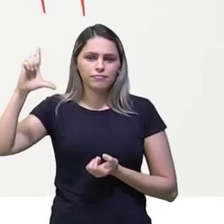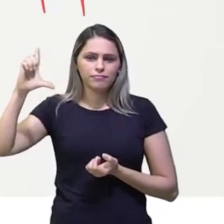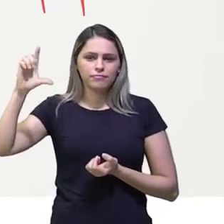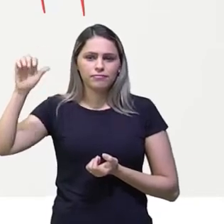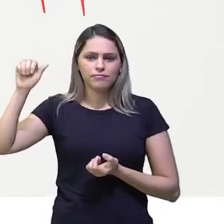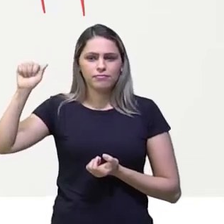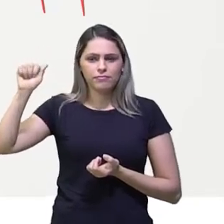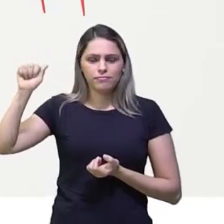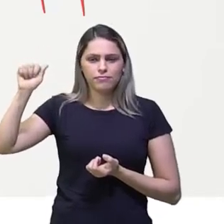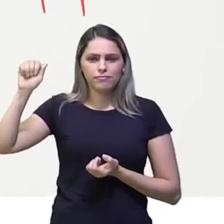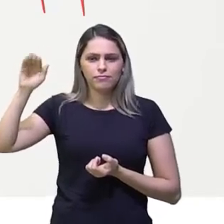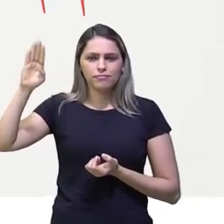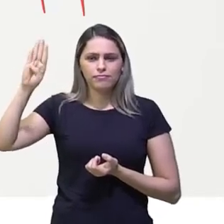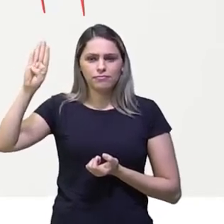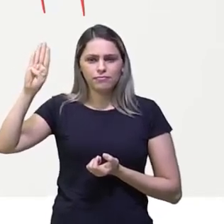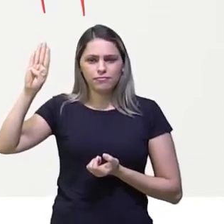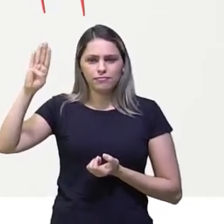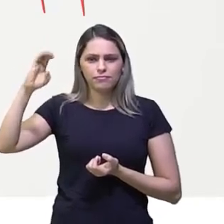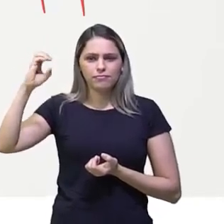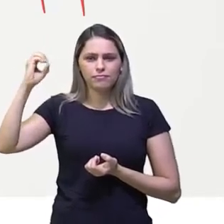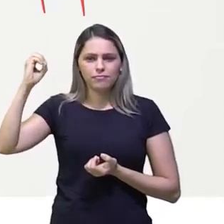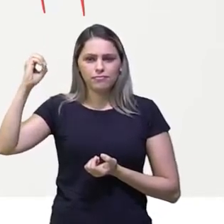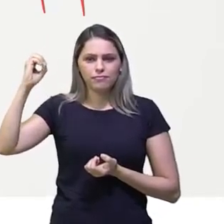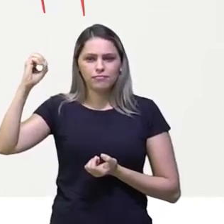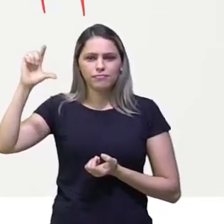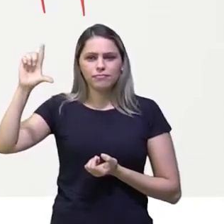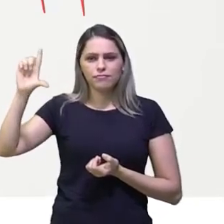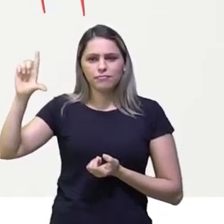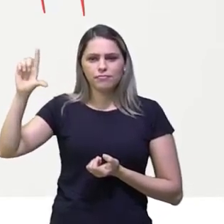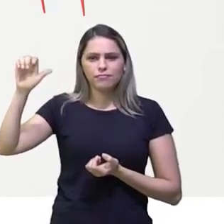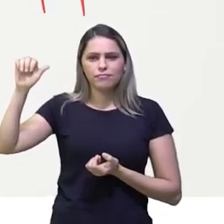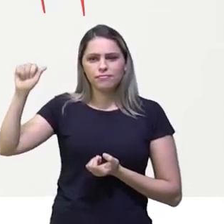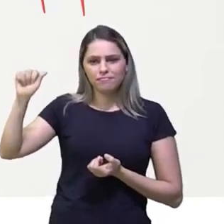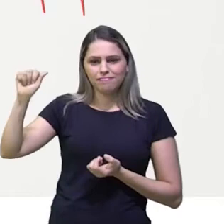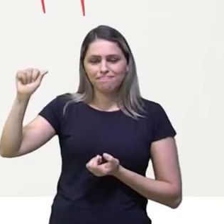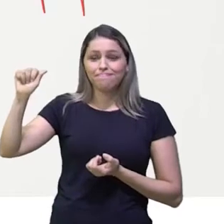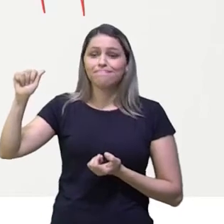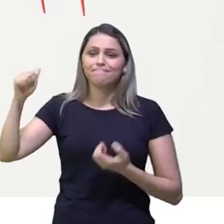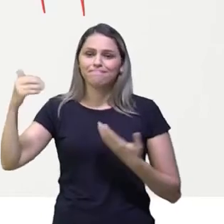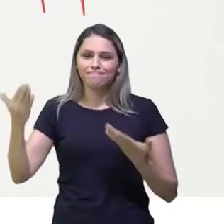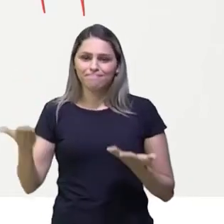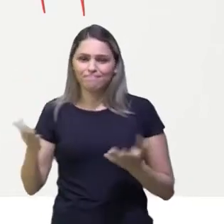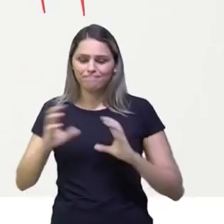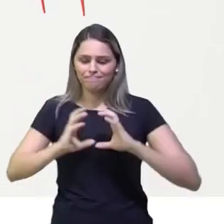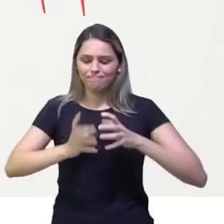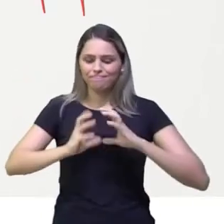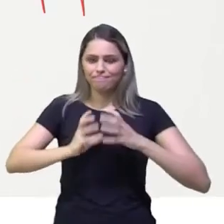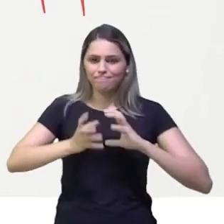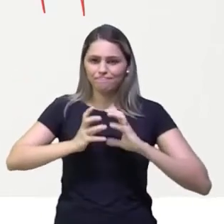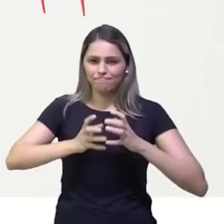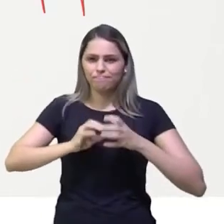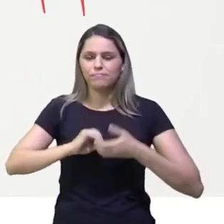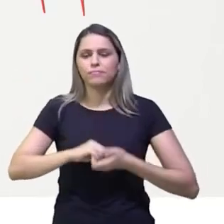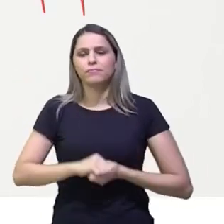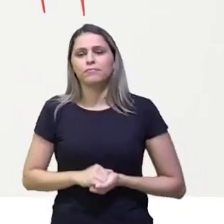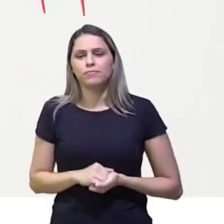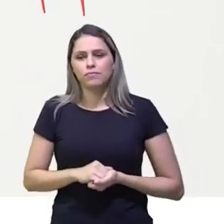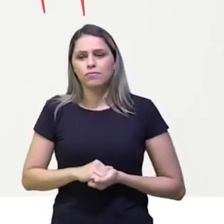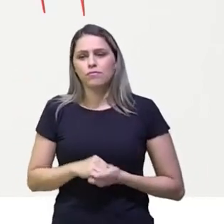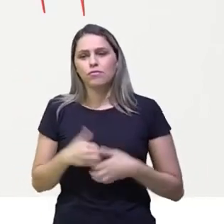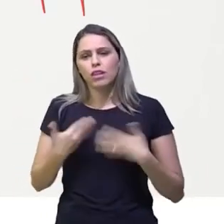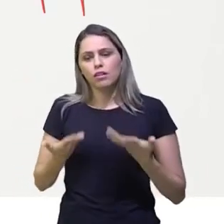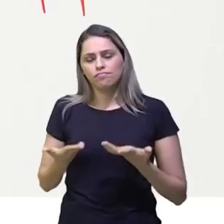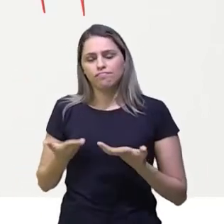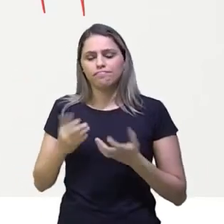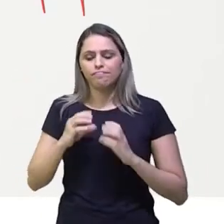Pó. Olha a diferença. Bo, pó. Bo, pó. Então é